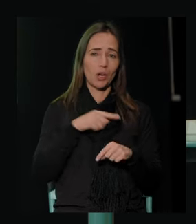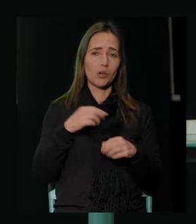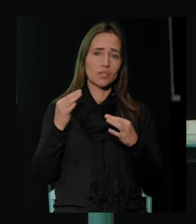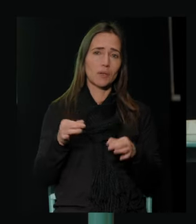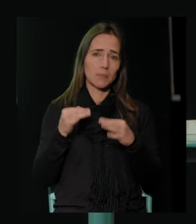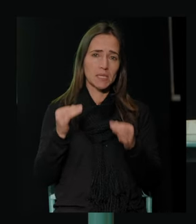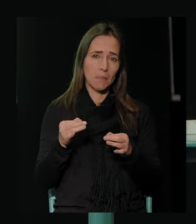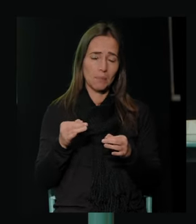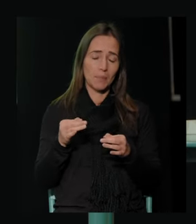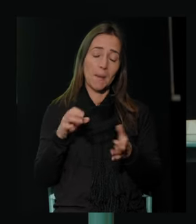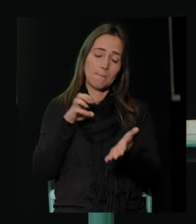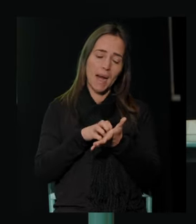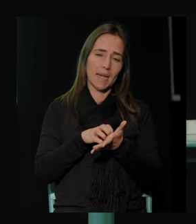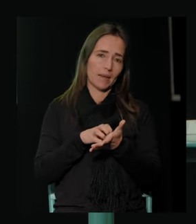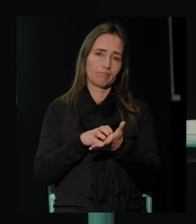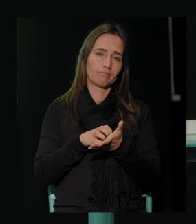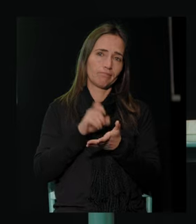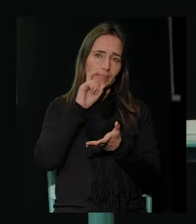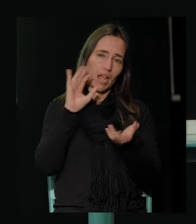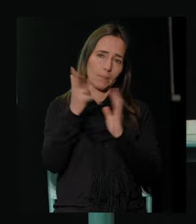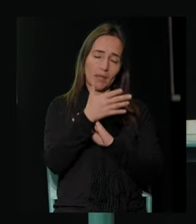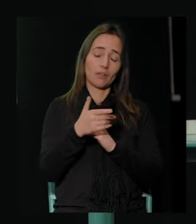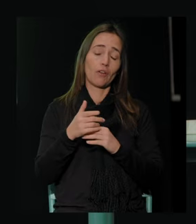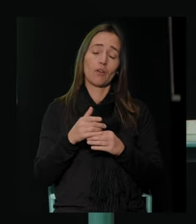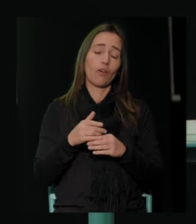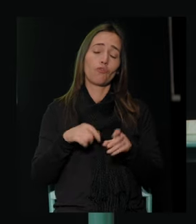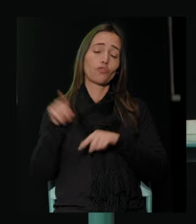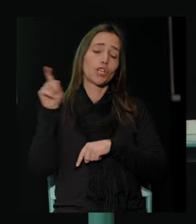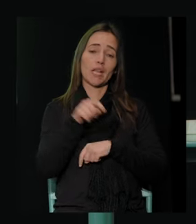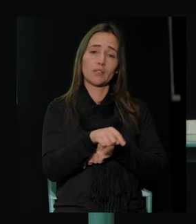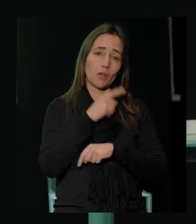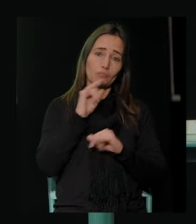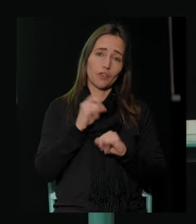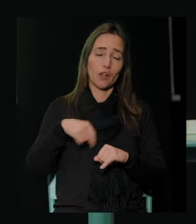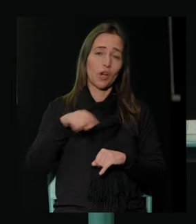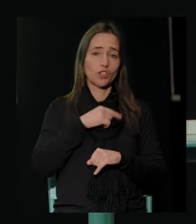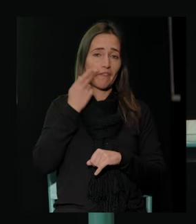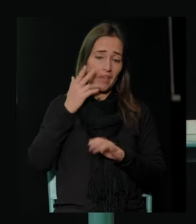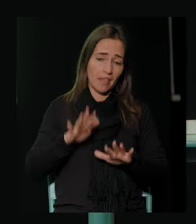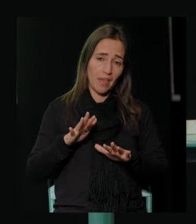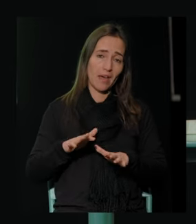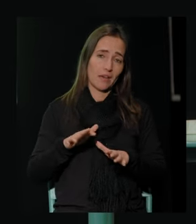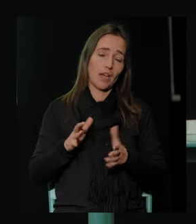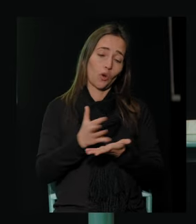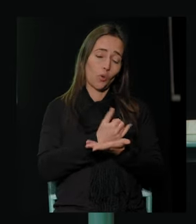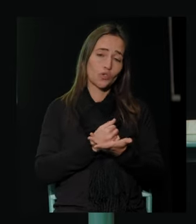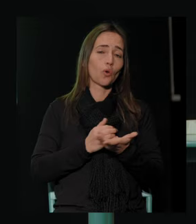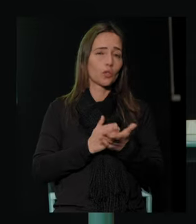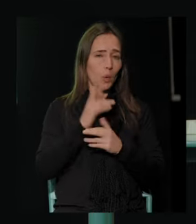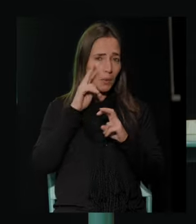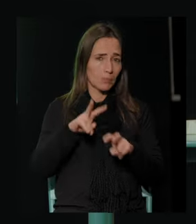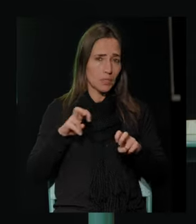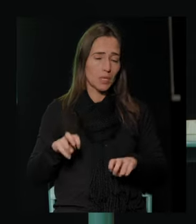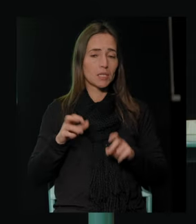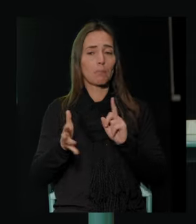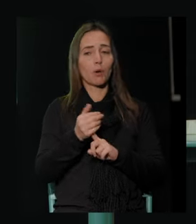pegada ecológica, é impossível fugir isso. Nós existimos no planeta, nós usamos recursos, e é continuar essa pesquisa para